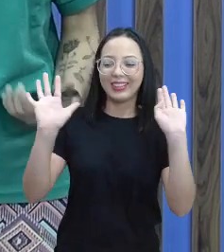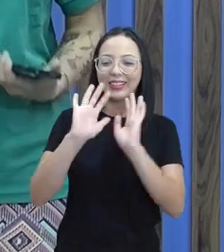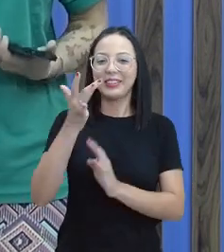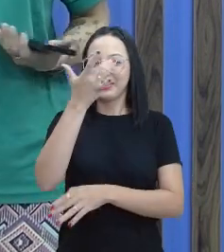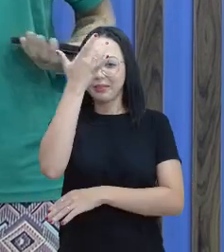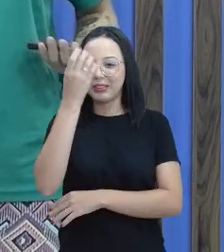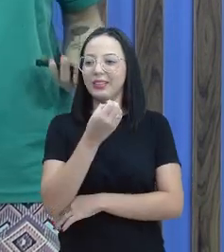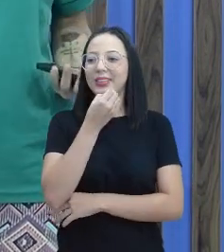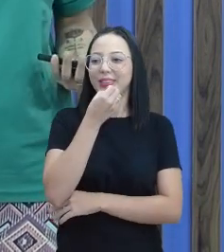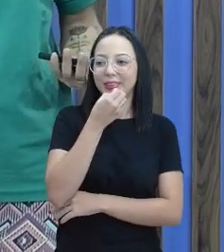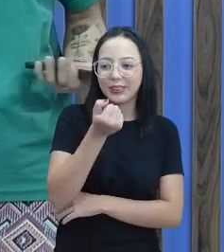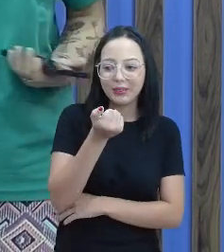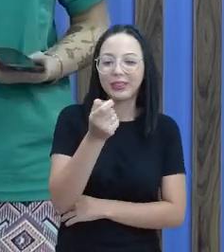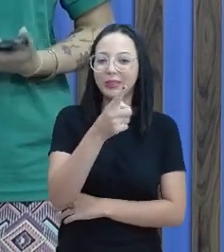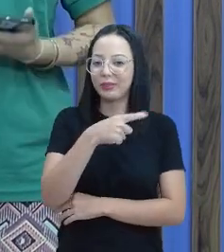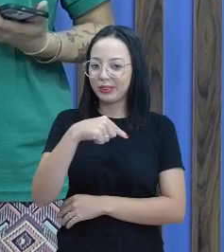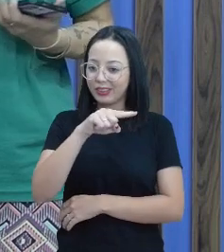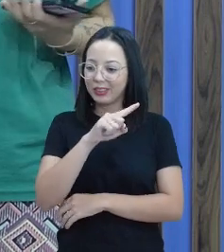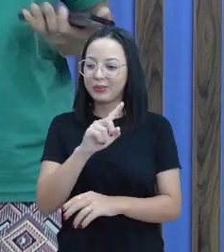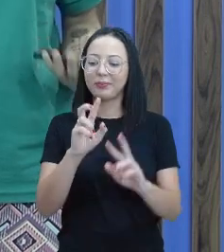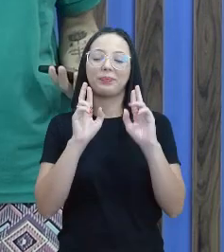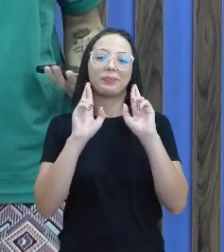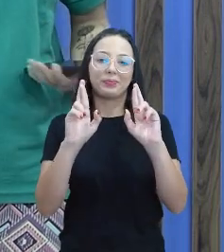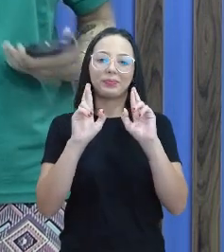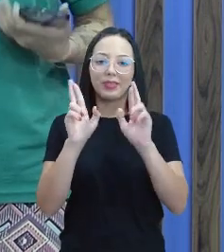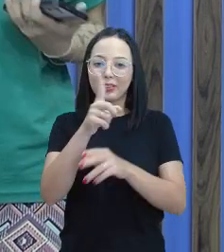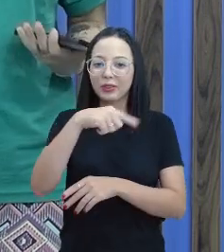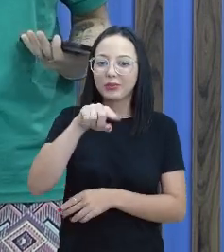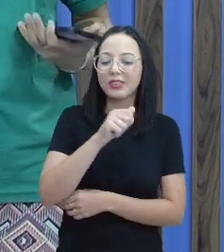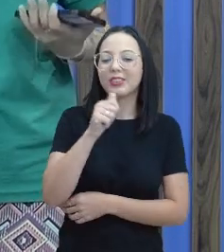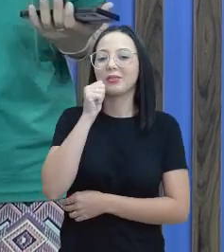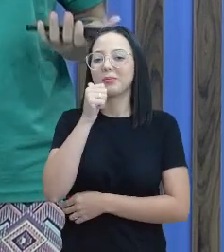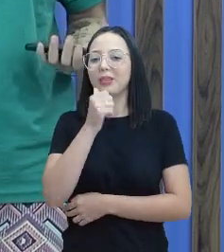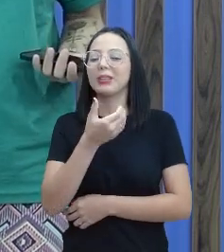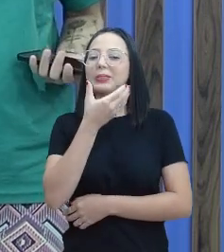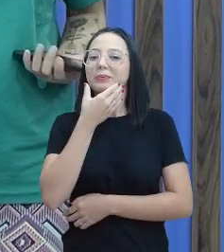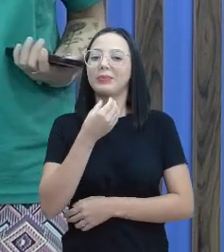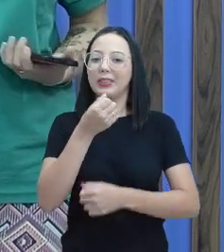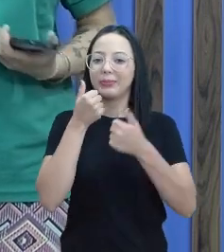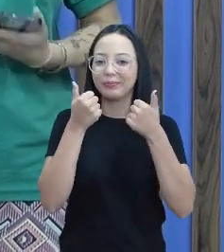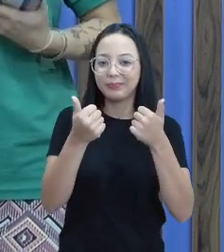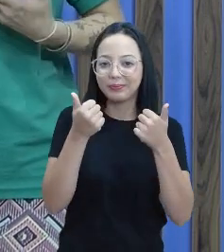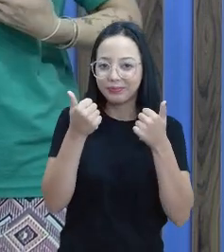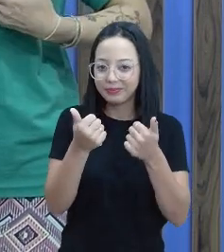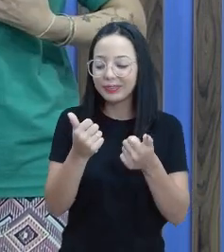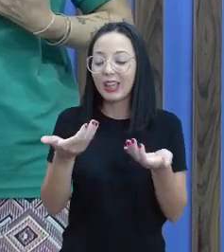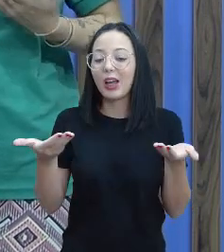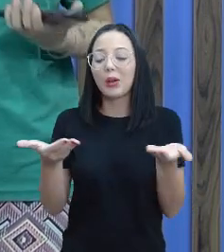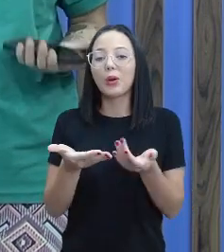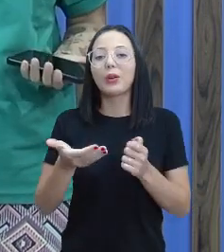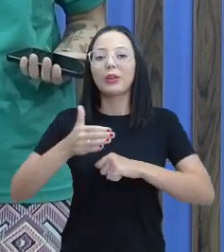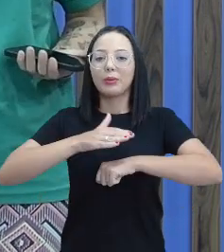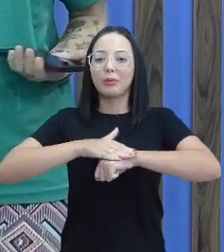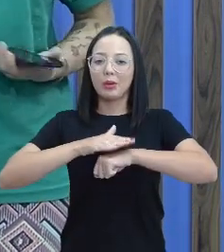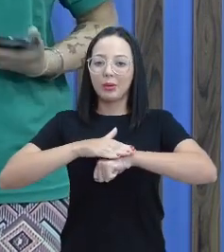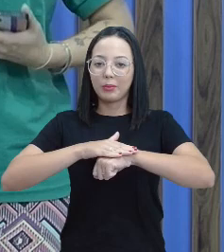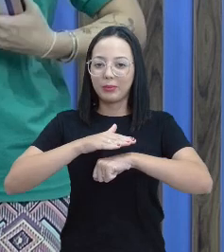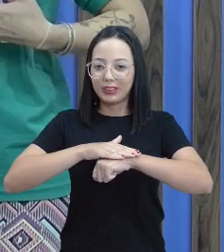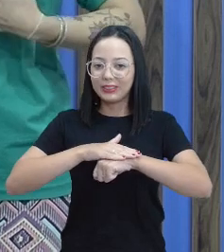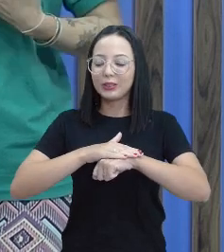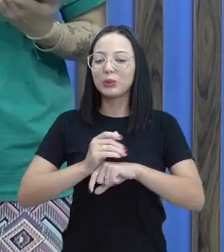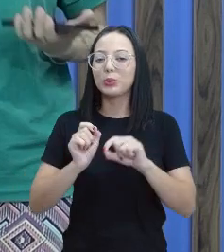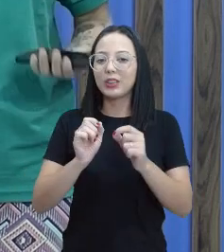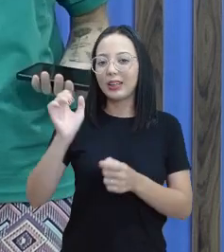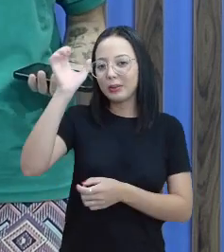gente, tudo bem com vocês? Espero que todas e todos estejam bem, certo? Estamos aqui em mais um momento